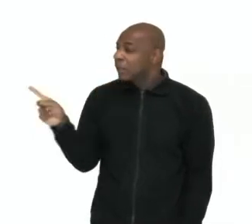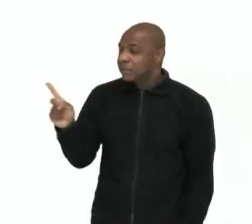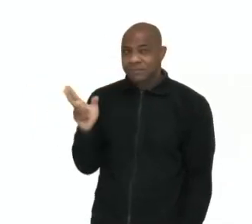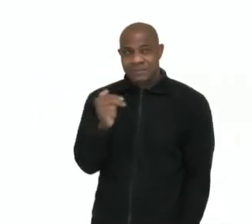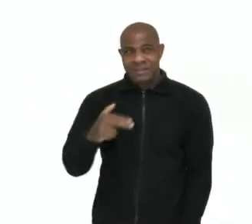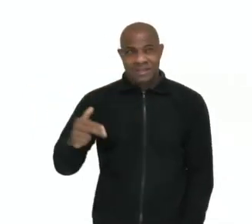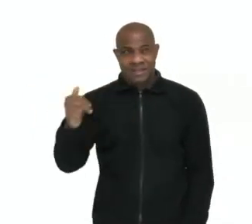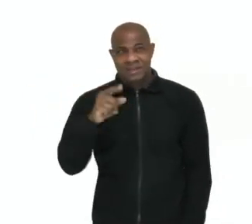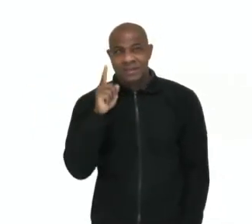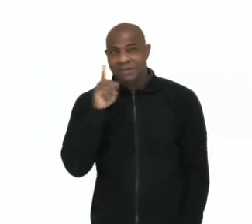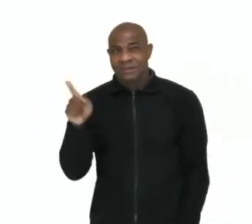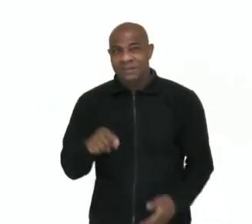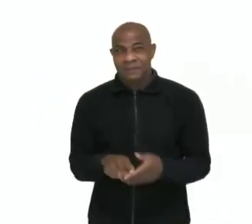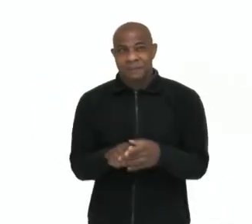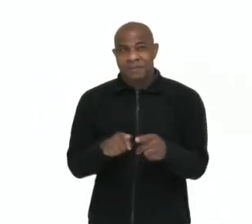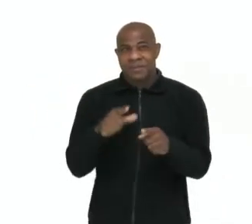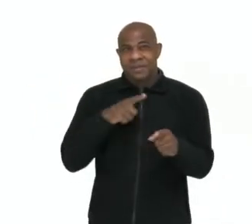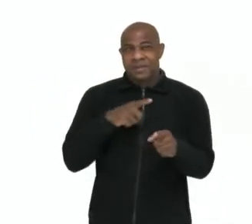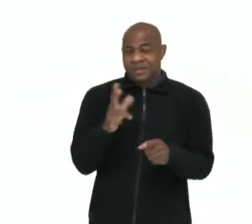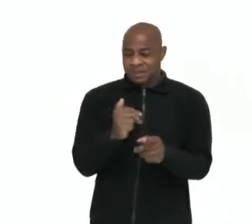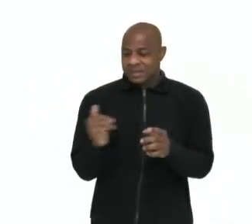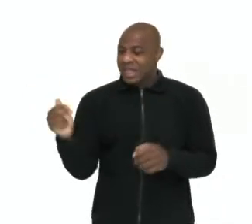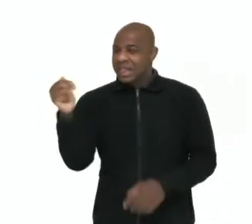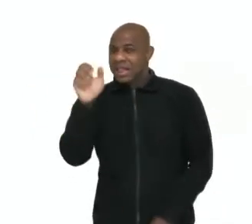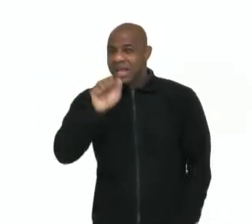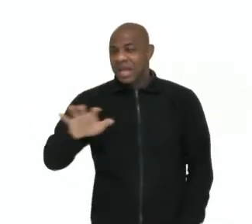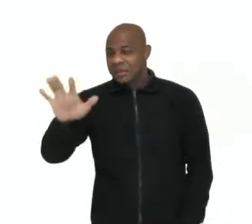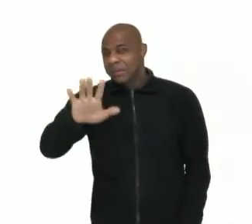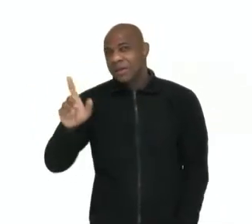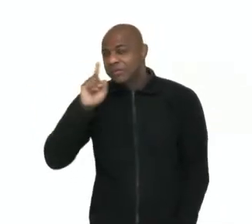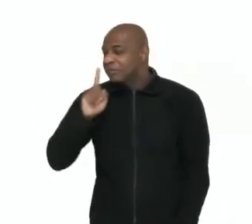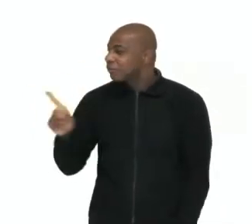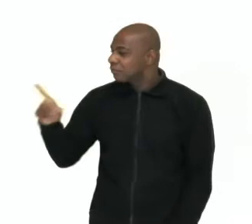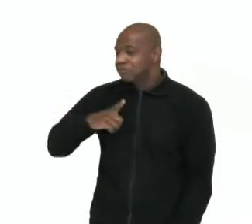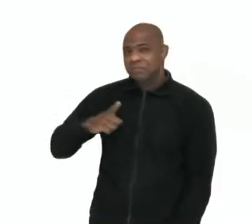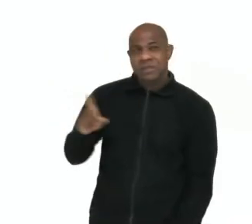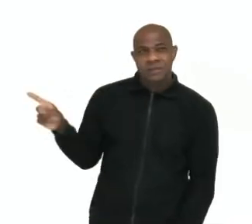nessa figura. Aqui nessa figura nós temos